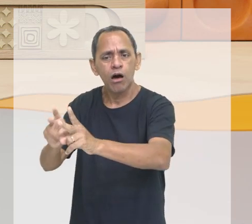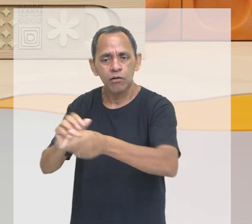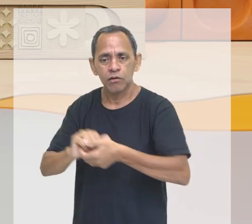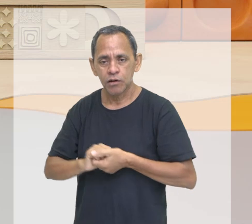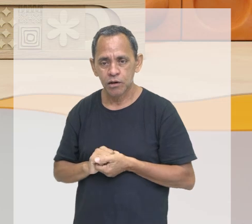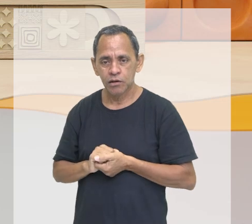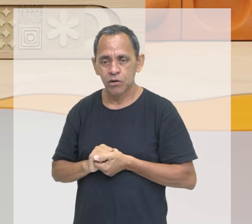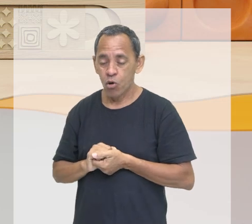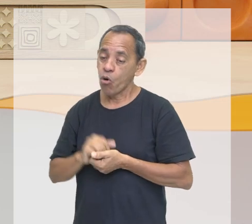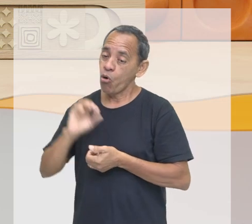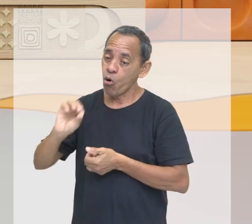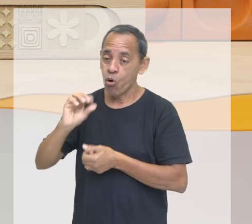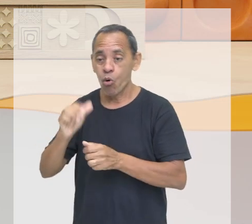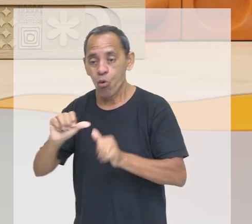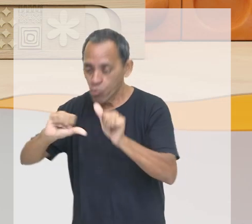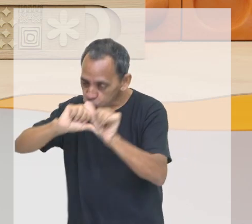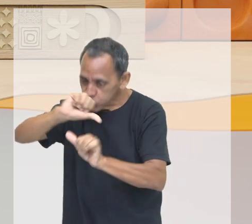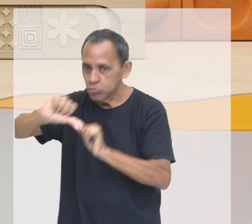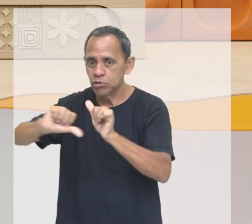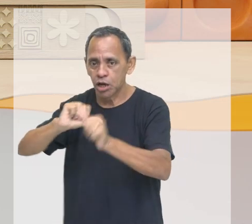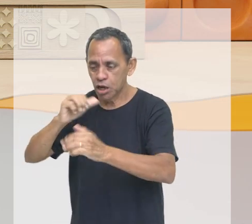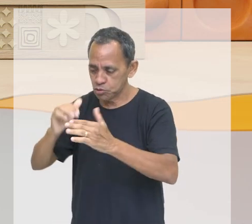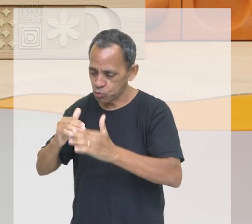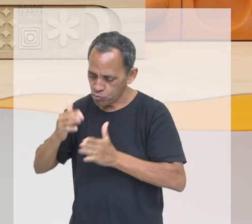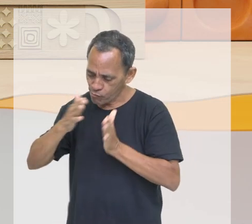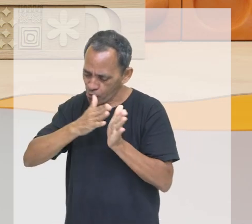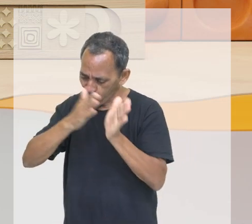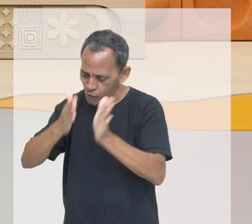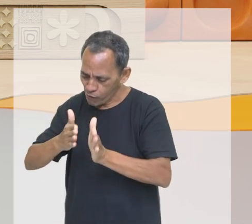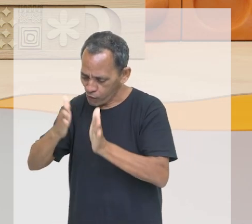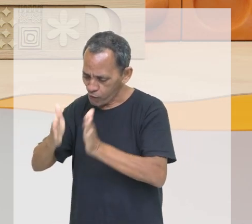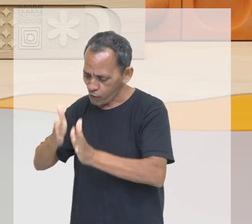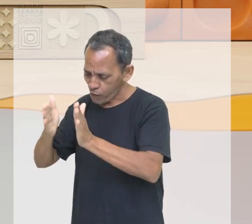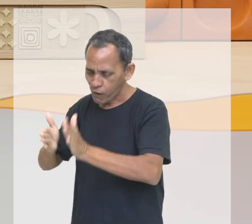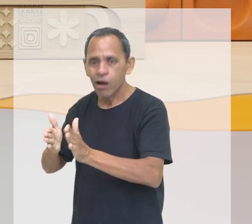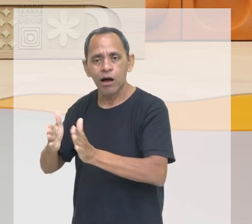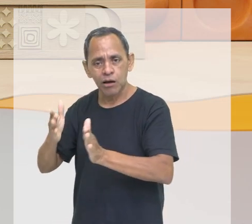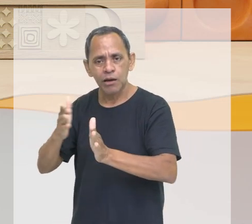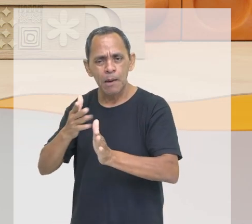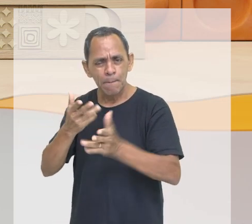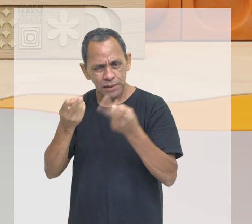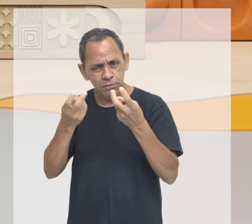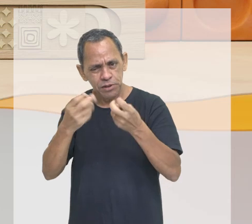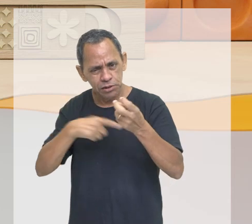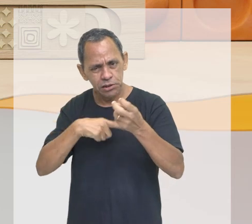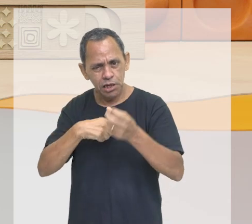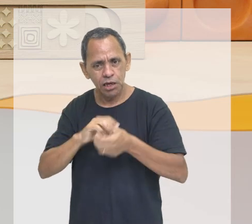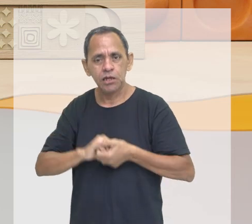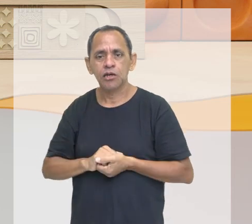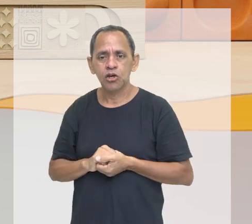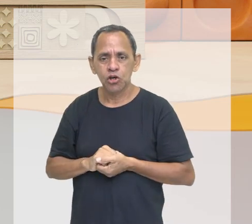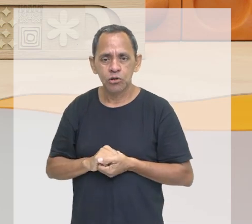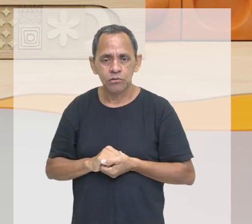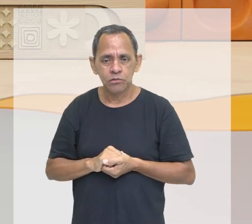por etapas. Vocês estão vendo que existe uma ala mais radical e uma ala mais conservadora dentro de um